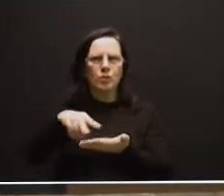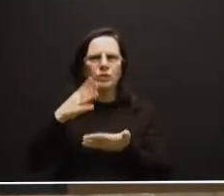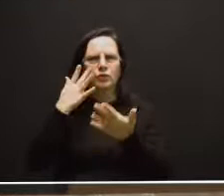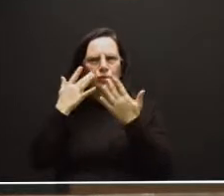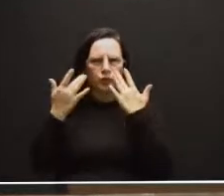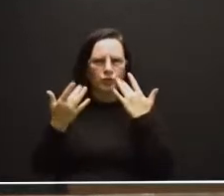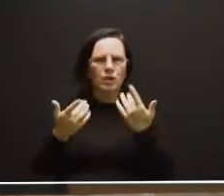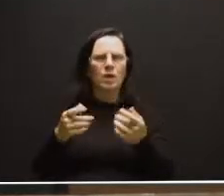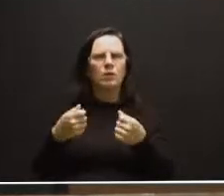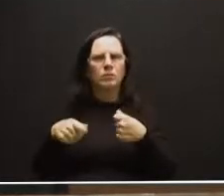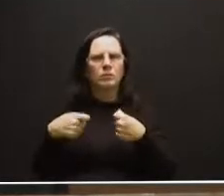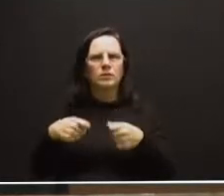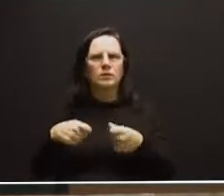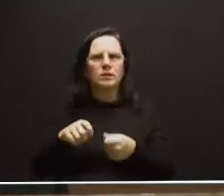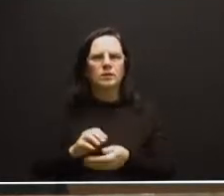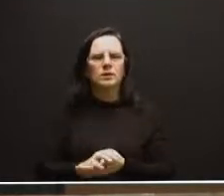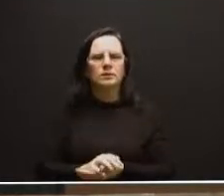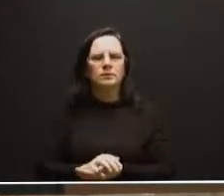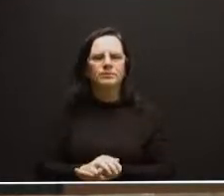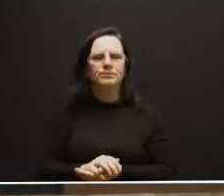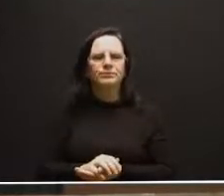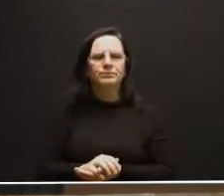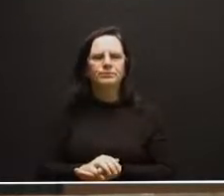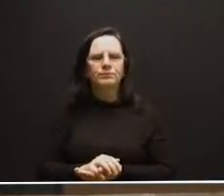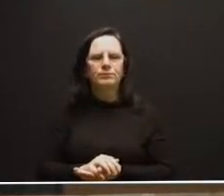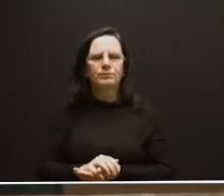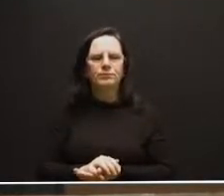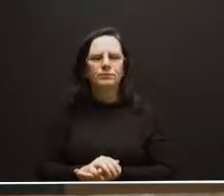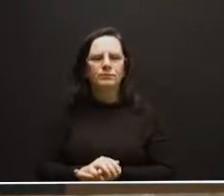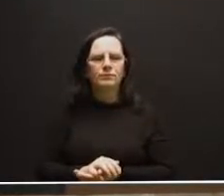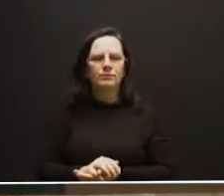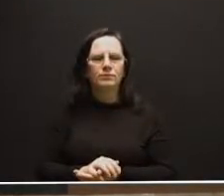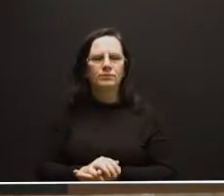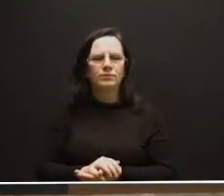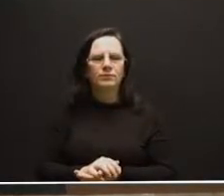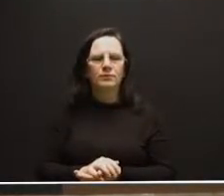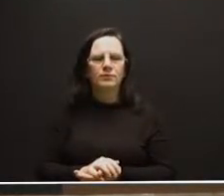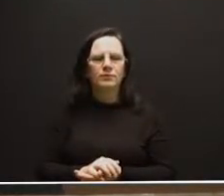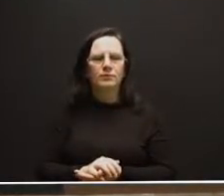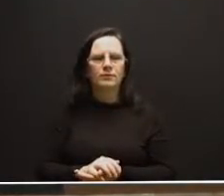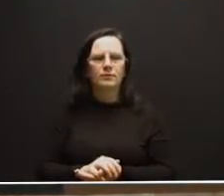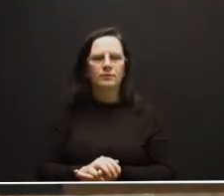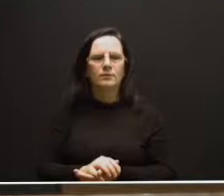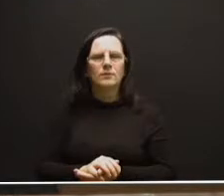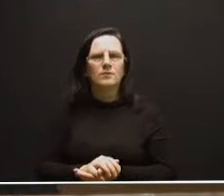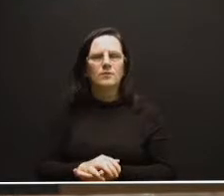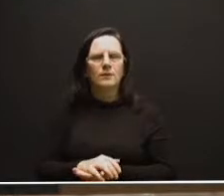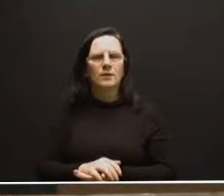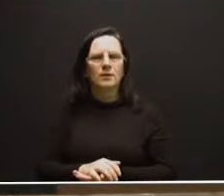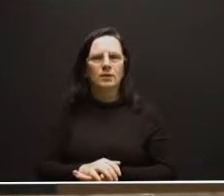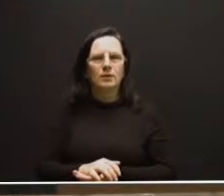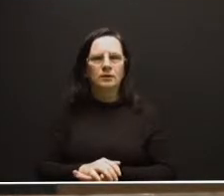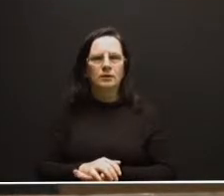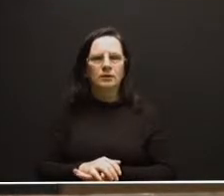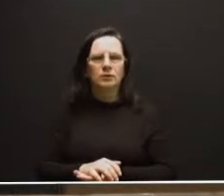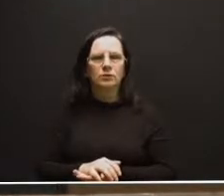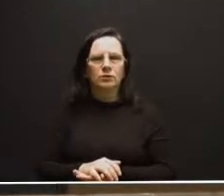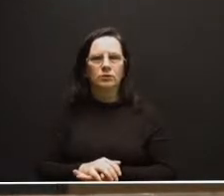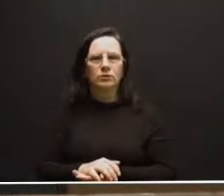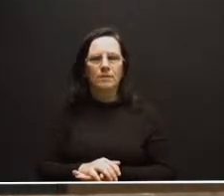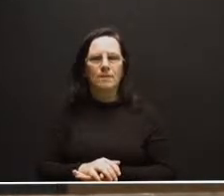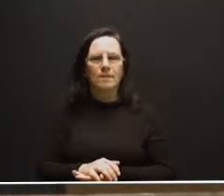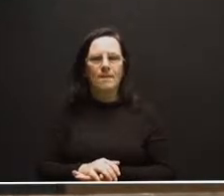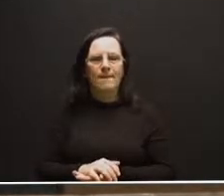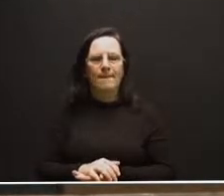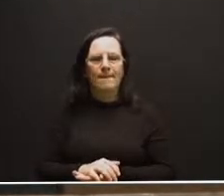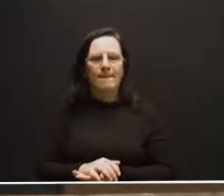na então eu acredito que se por uma causa justa e tão nobre é que a questão